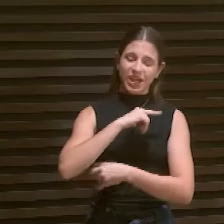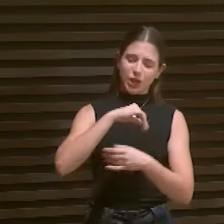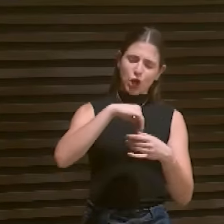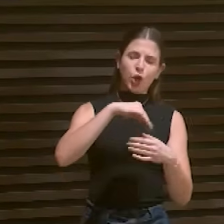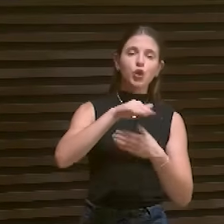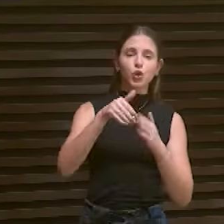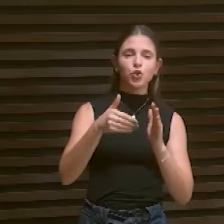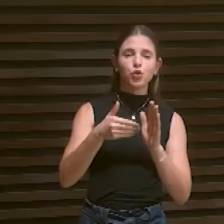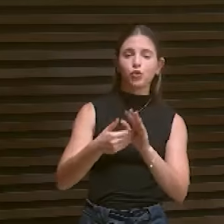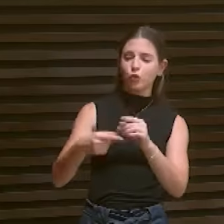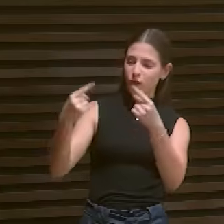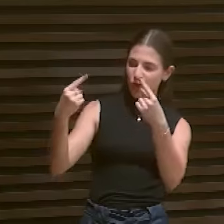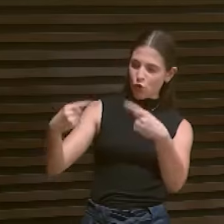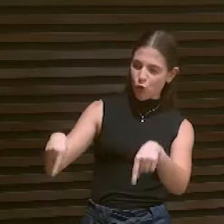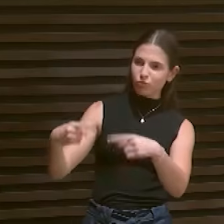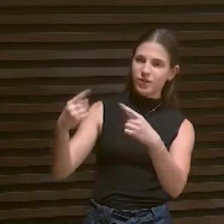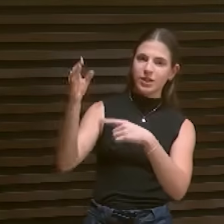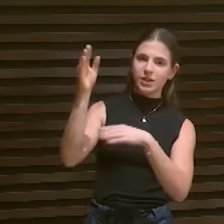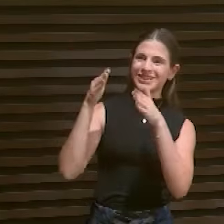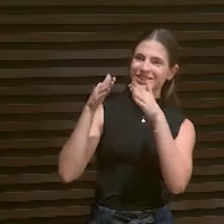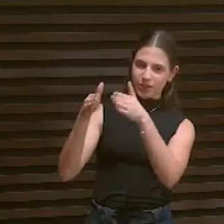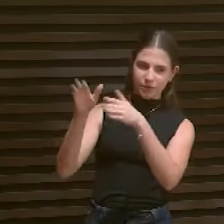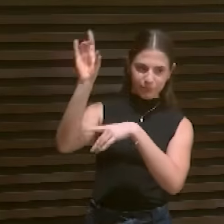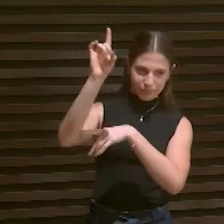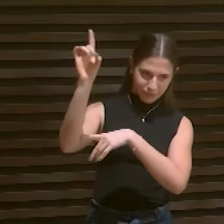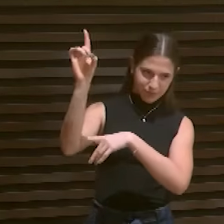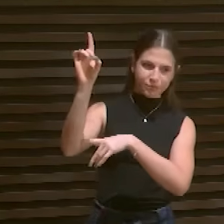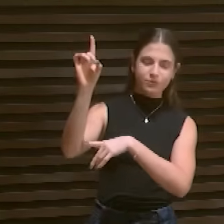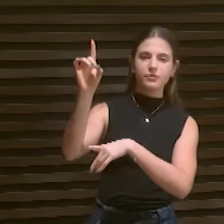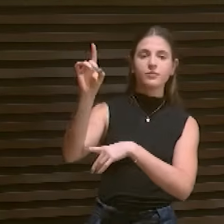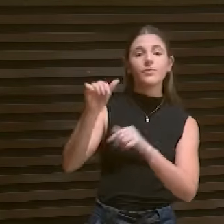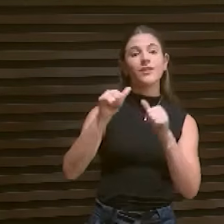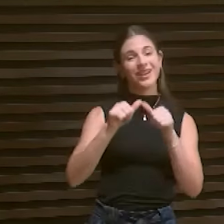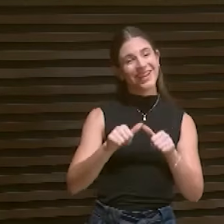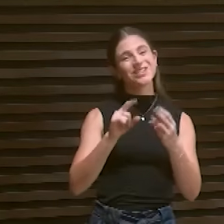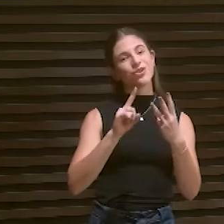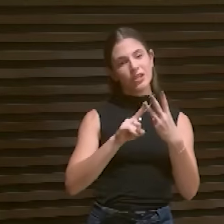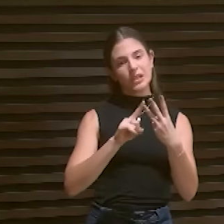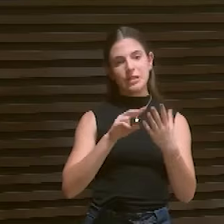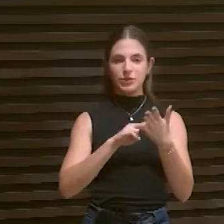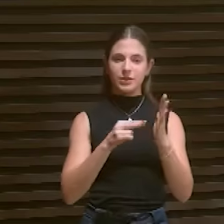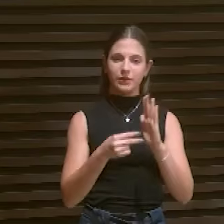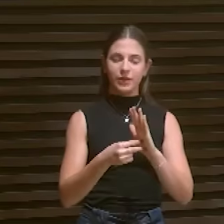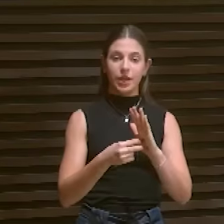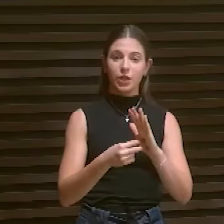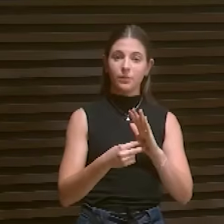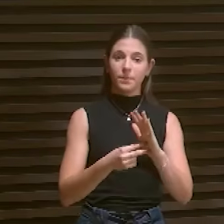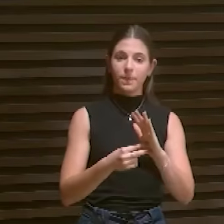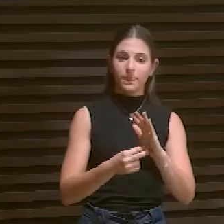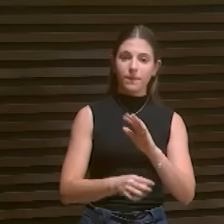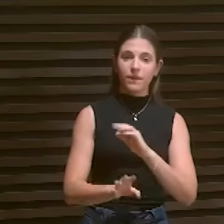em oposição direta a Deus. Esse é o terceiro sentido, e é o sentido